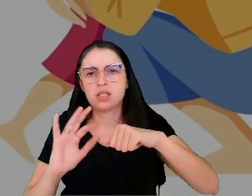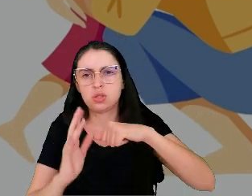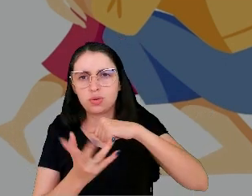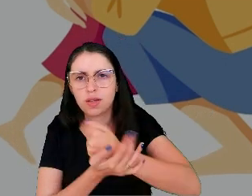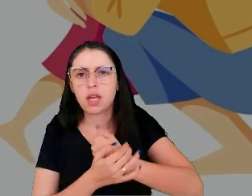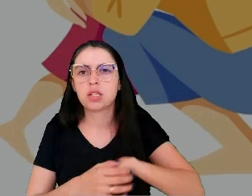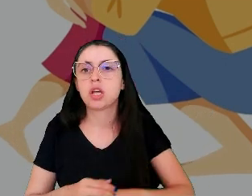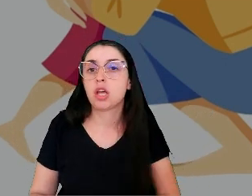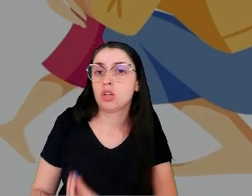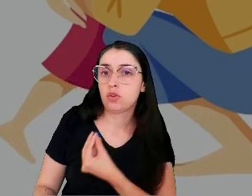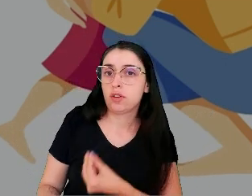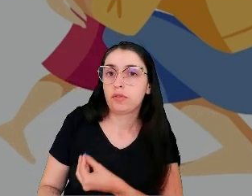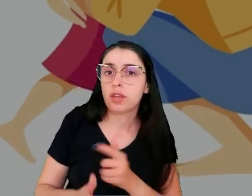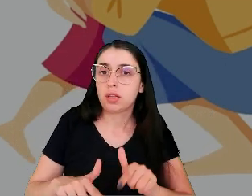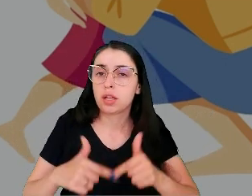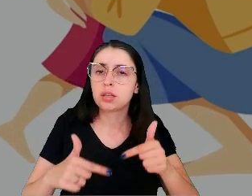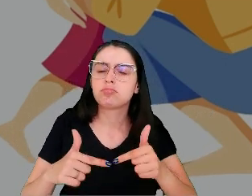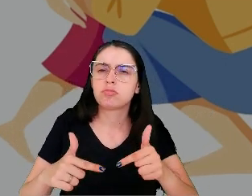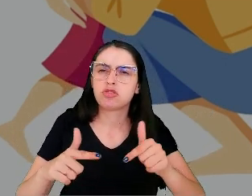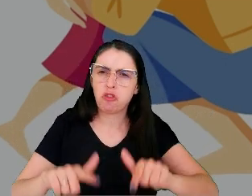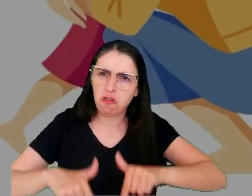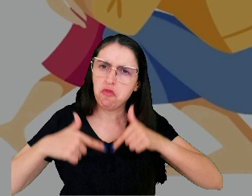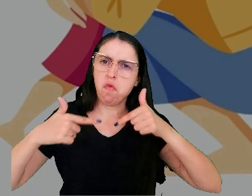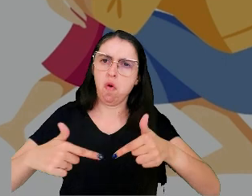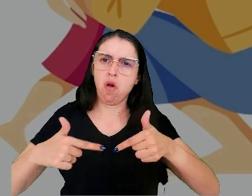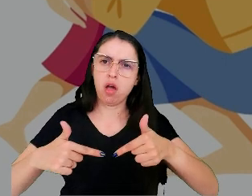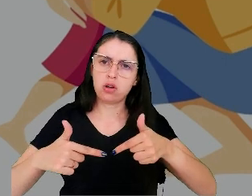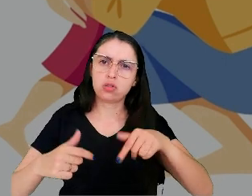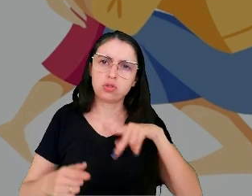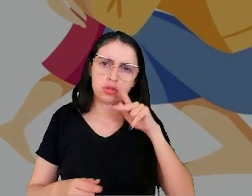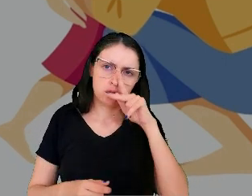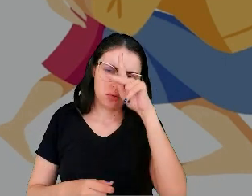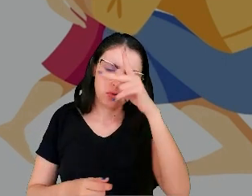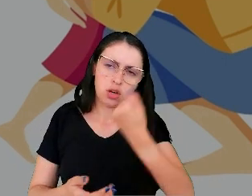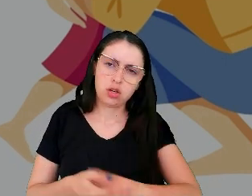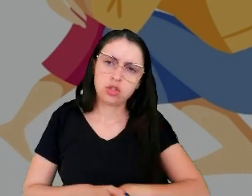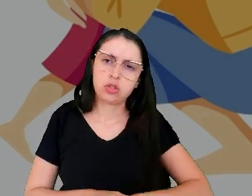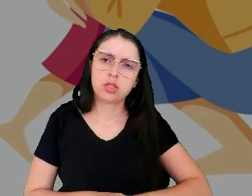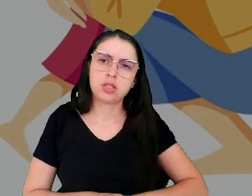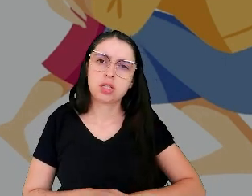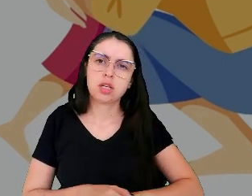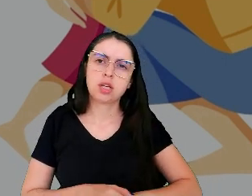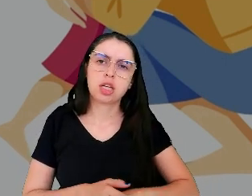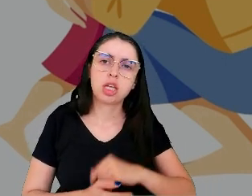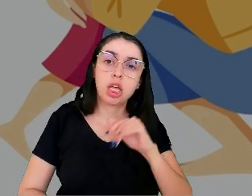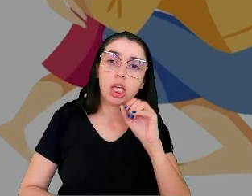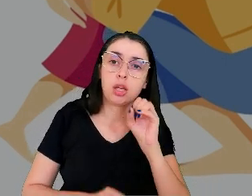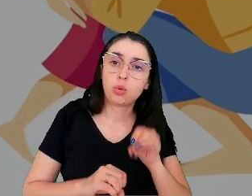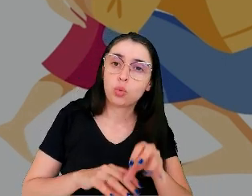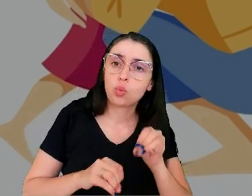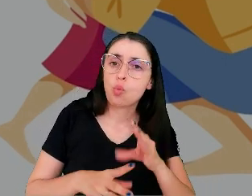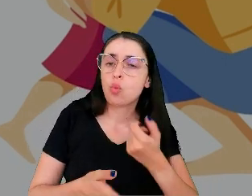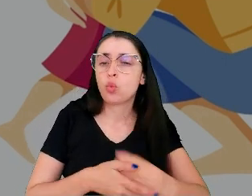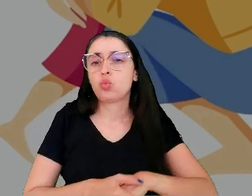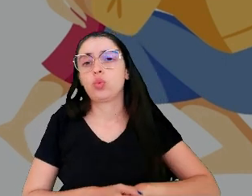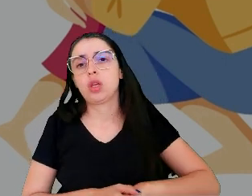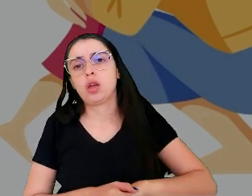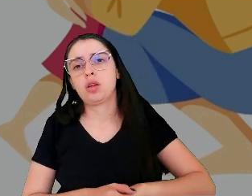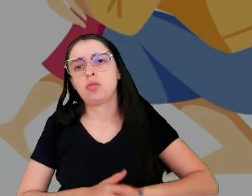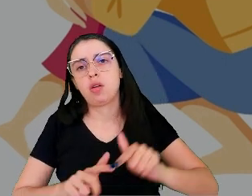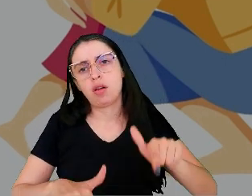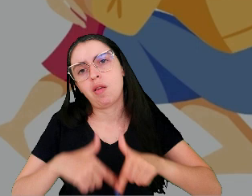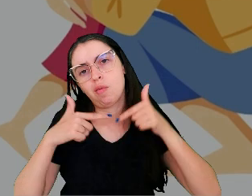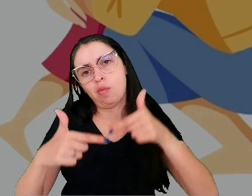sobre as mães sobreviventes, sobre as mães guerreiras, sobre as mães provedoras, sobre as mães que lutam